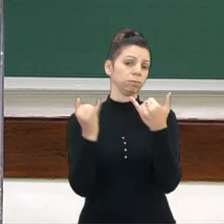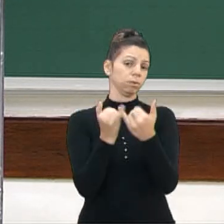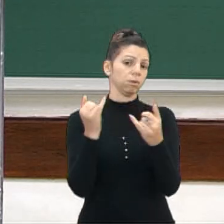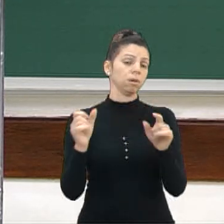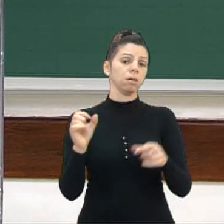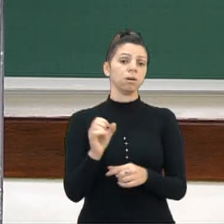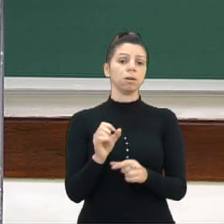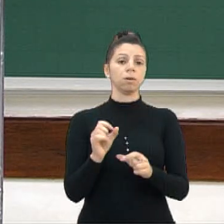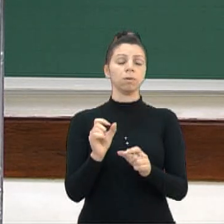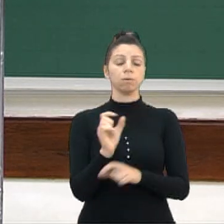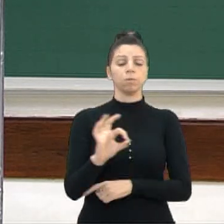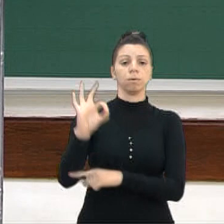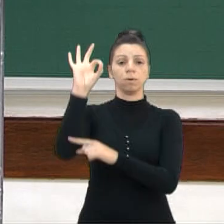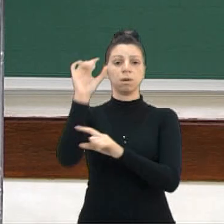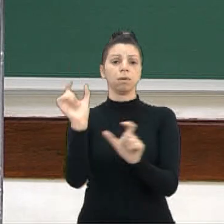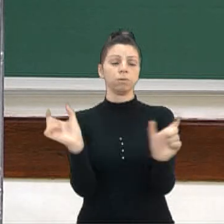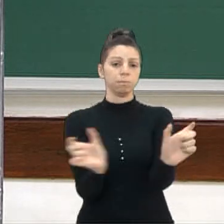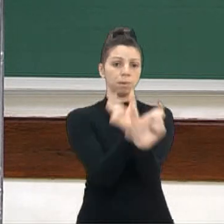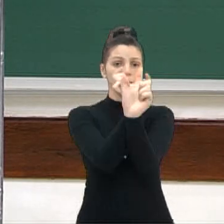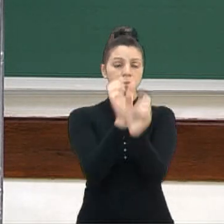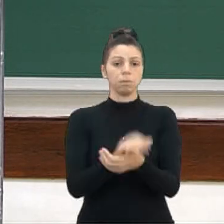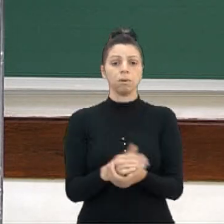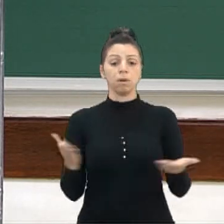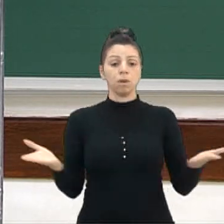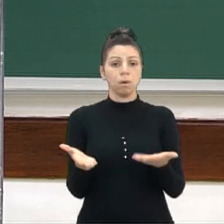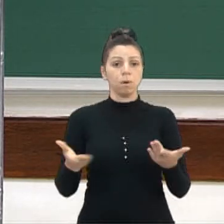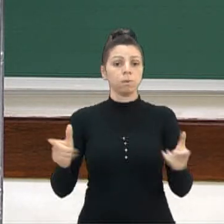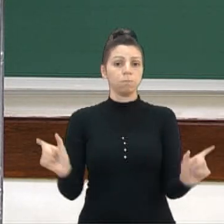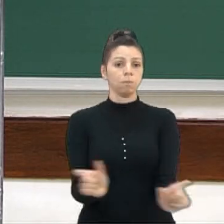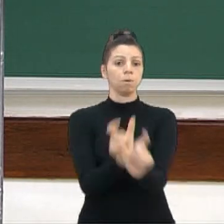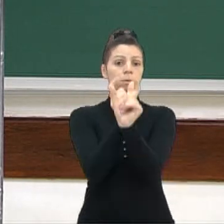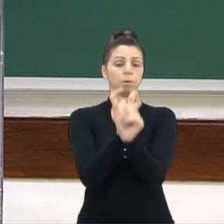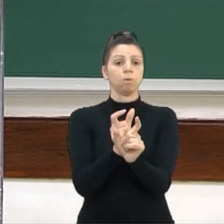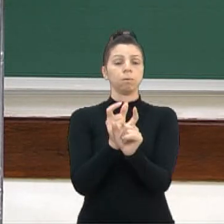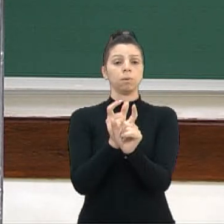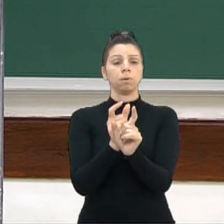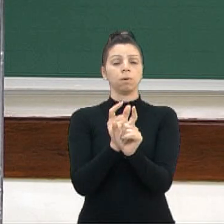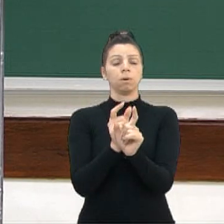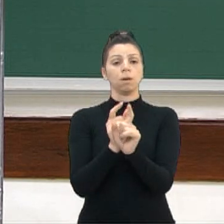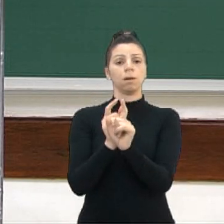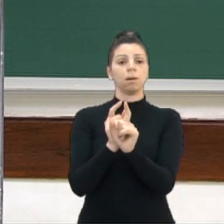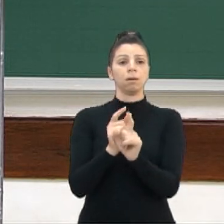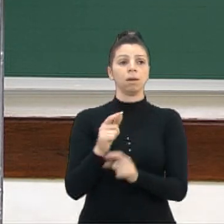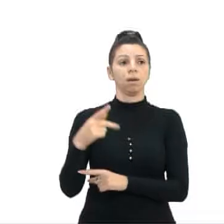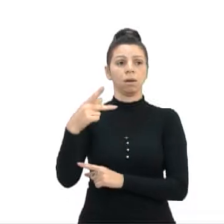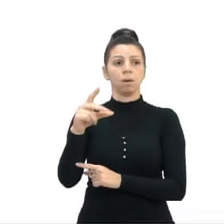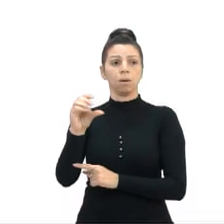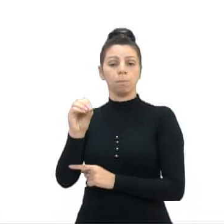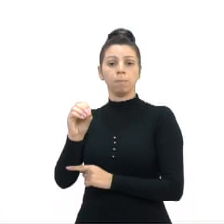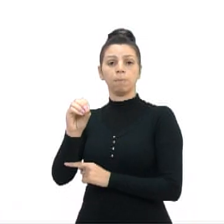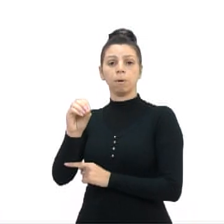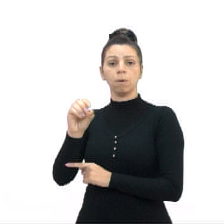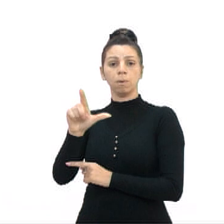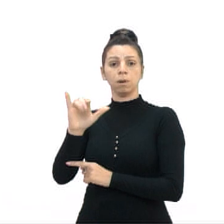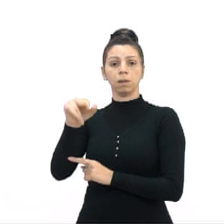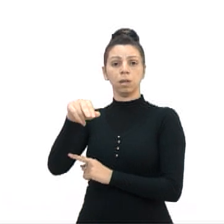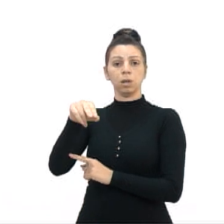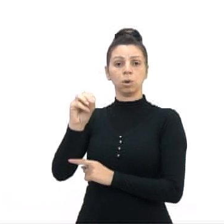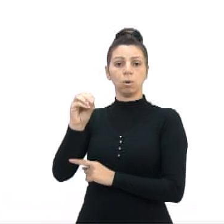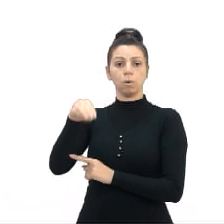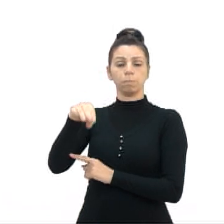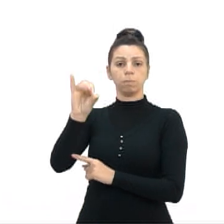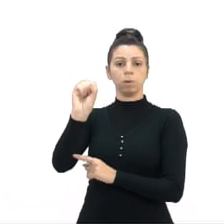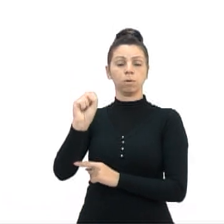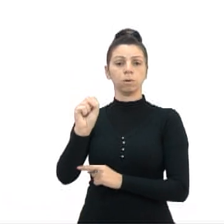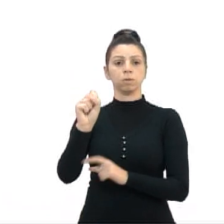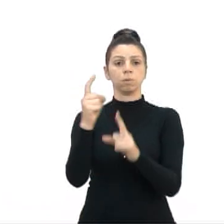monômios e hoje nós vamos olhar os monômios e polinômios. Vamos lá? Então, primeiro desafio,